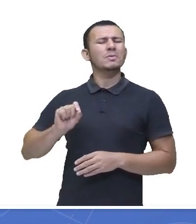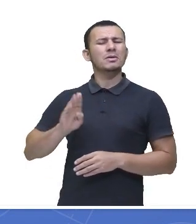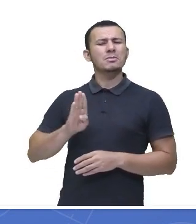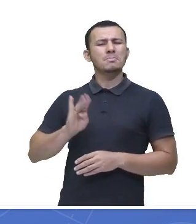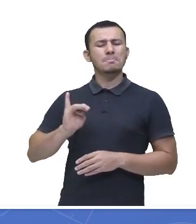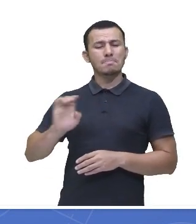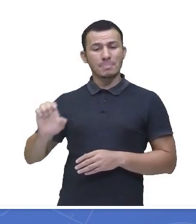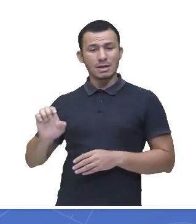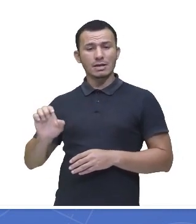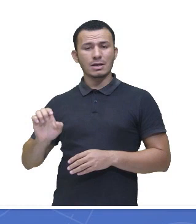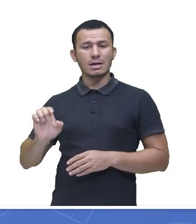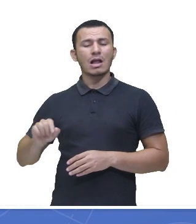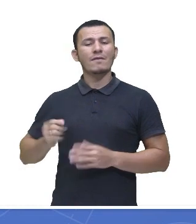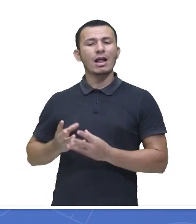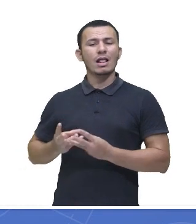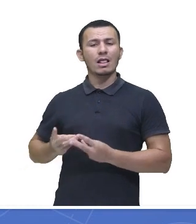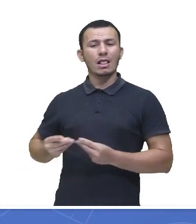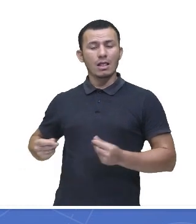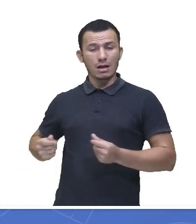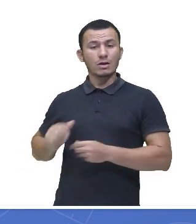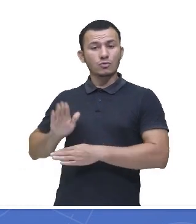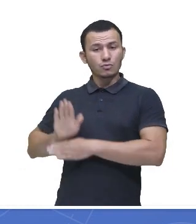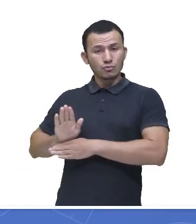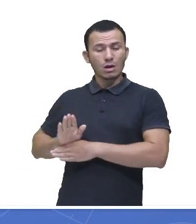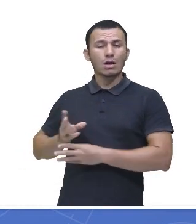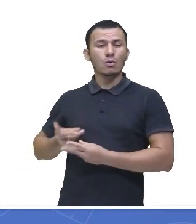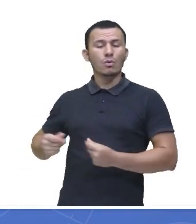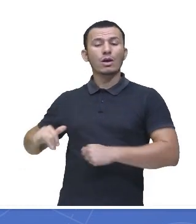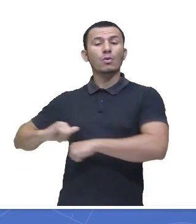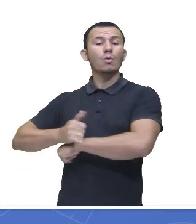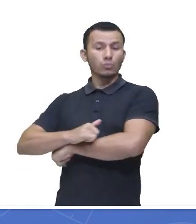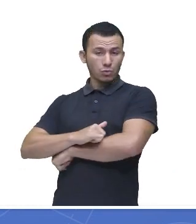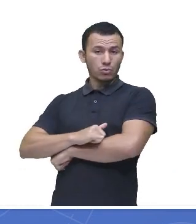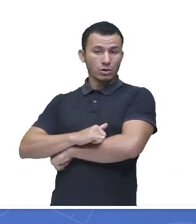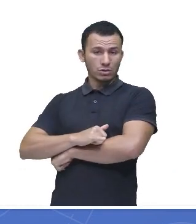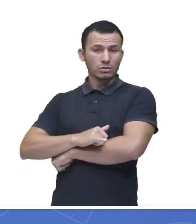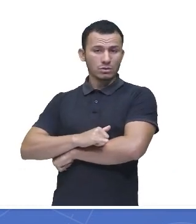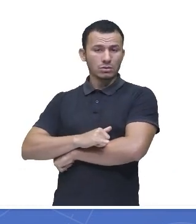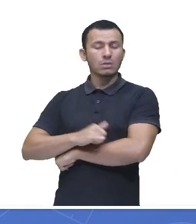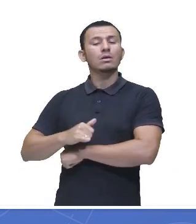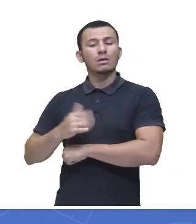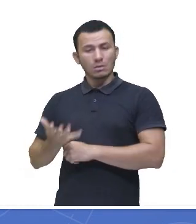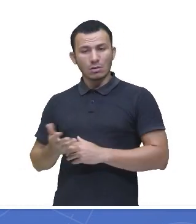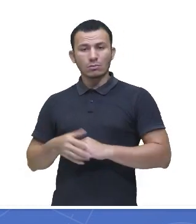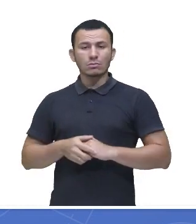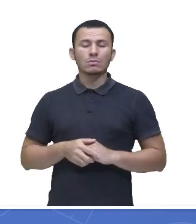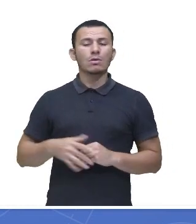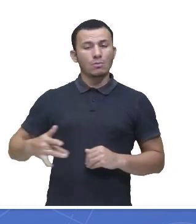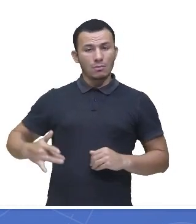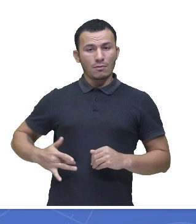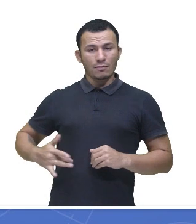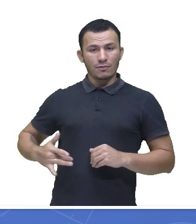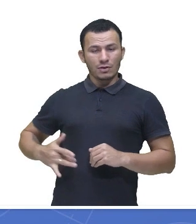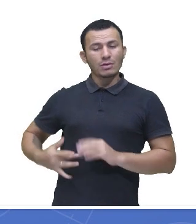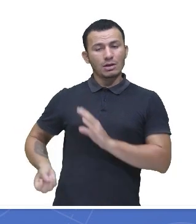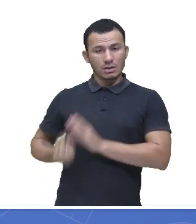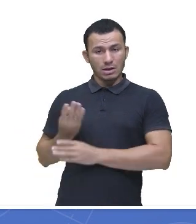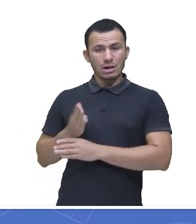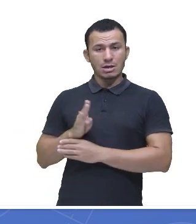emulsificar é dissolver, tá? Gorduras. Muito bem. Então, o fígado produz a